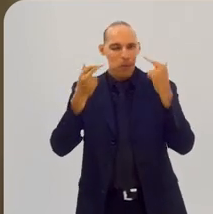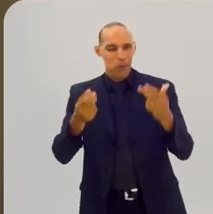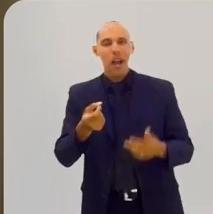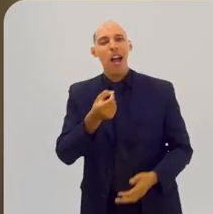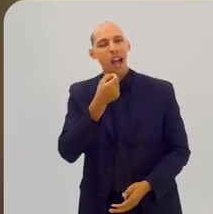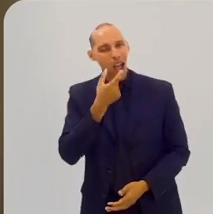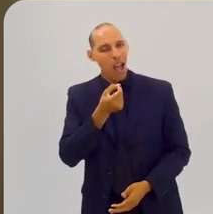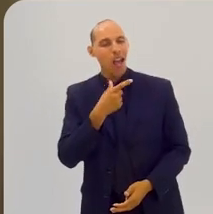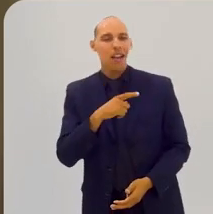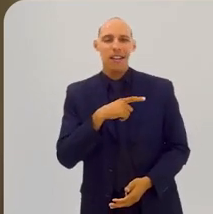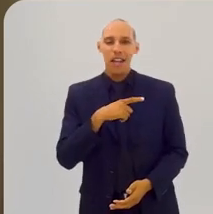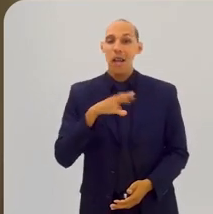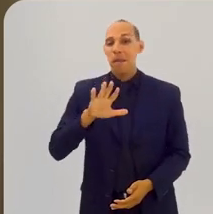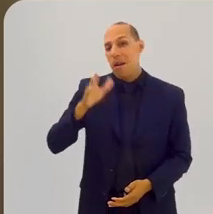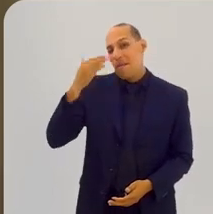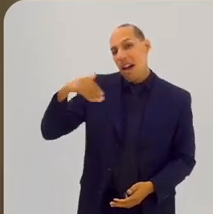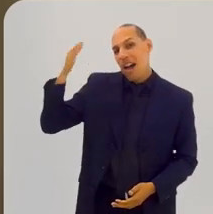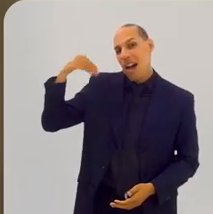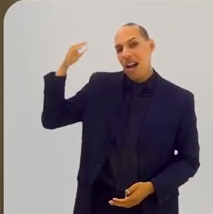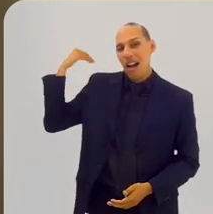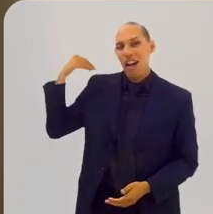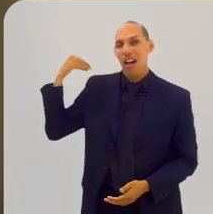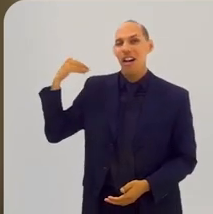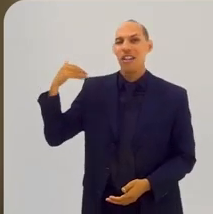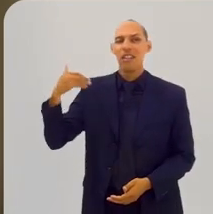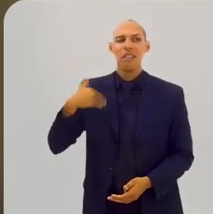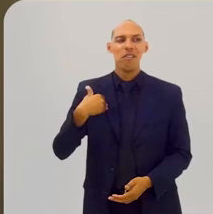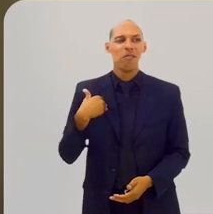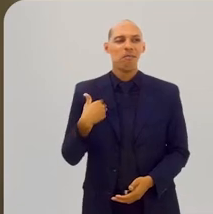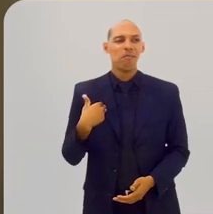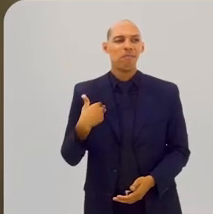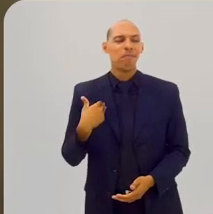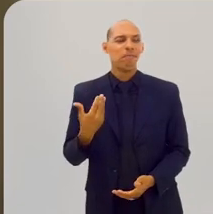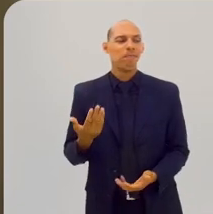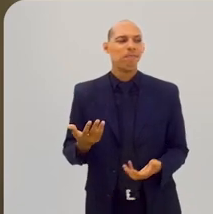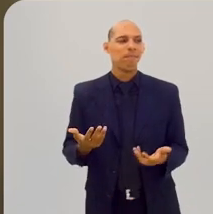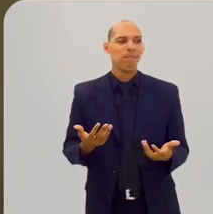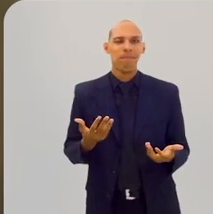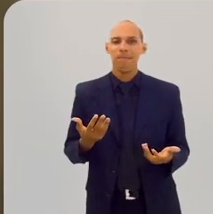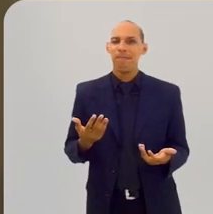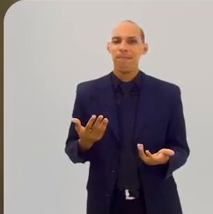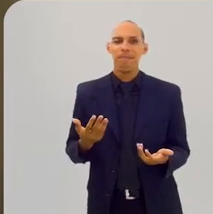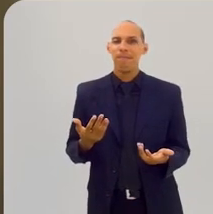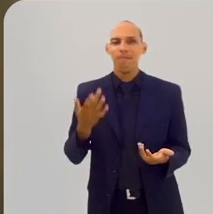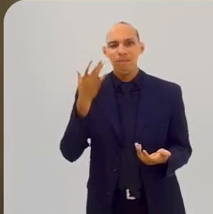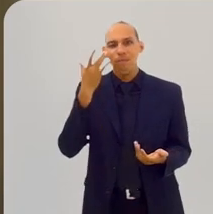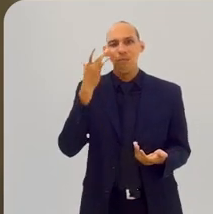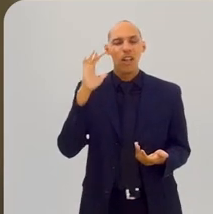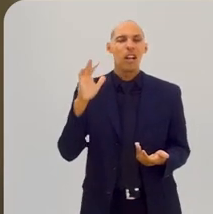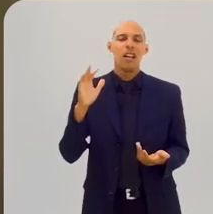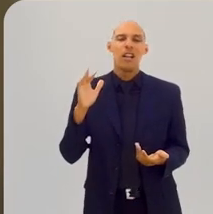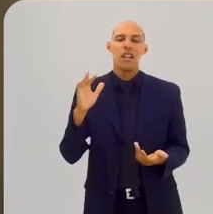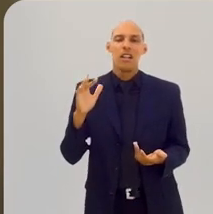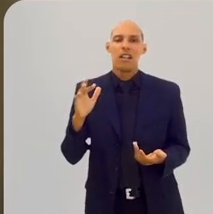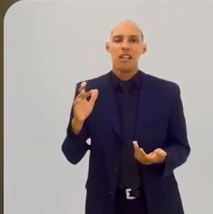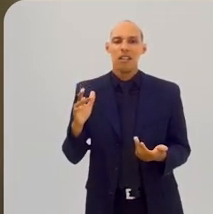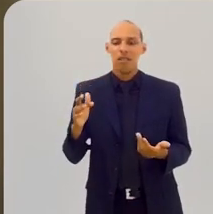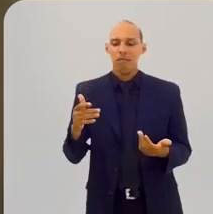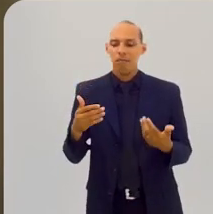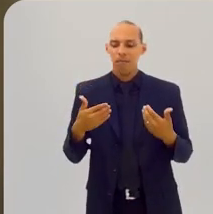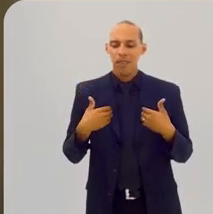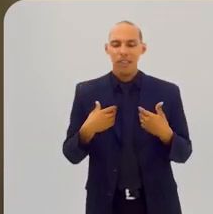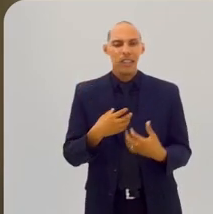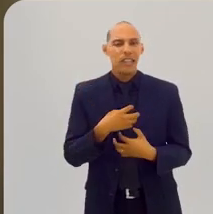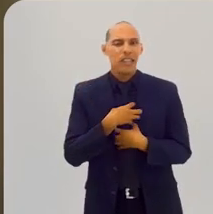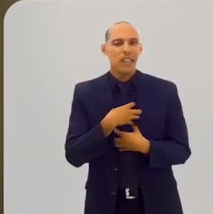humor tá tudo certinho mas naquela época eu tava muito eu não sabia eu